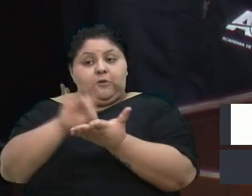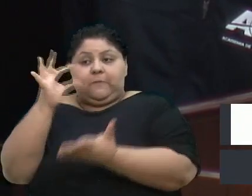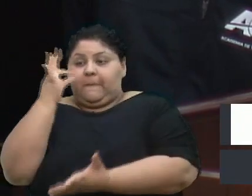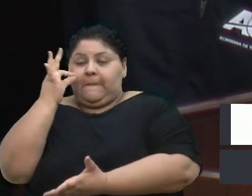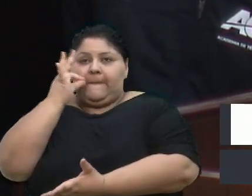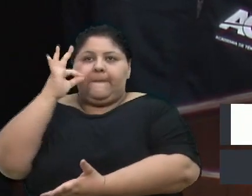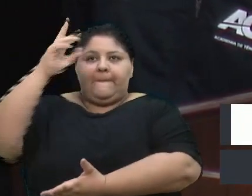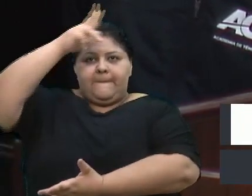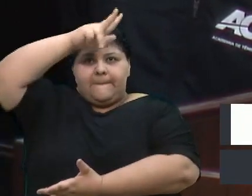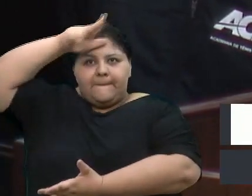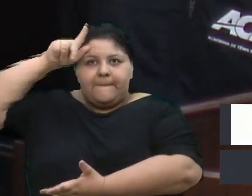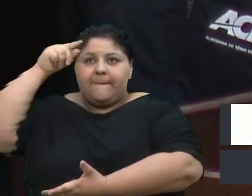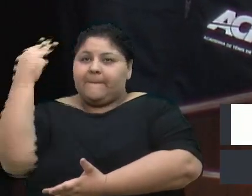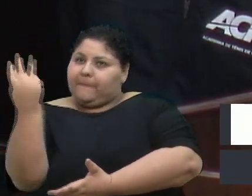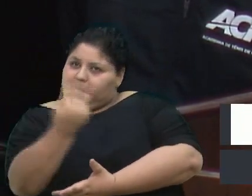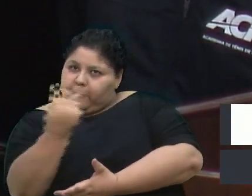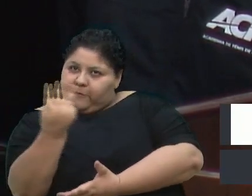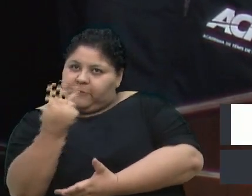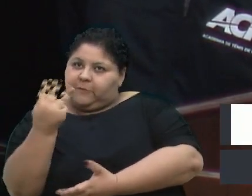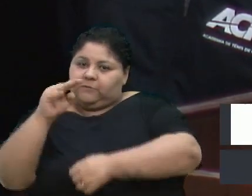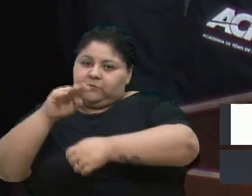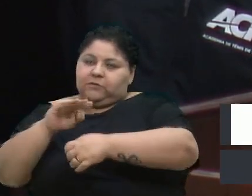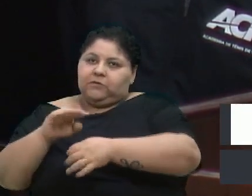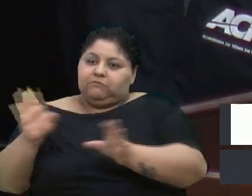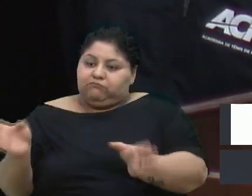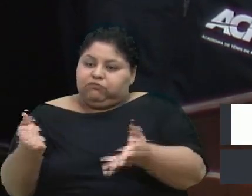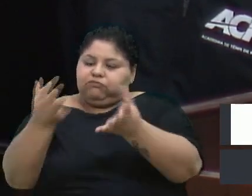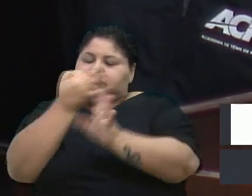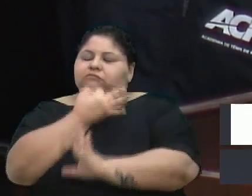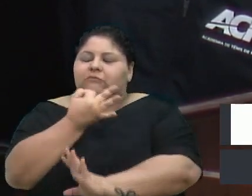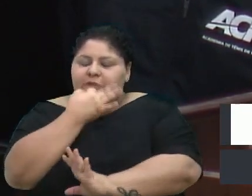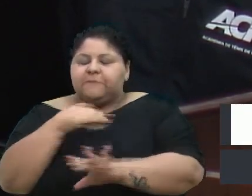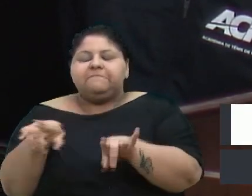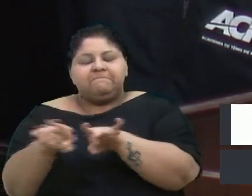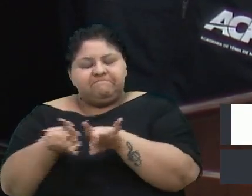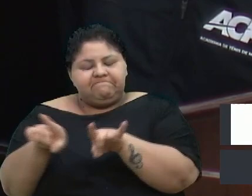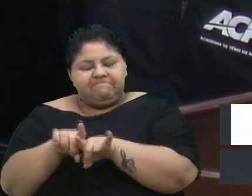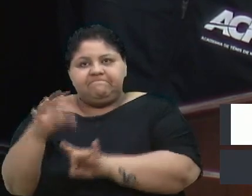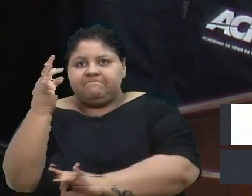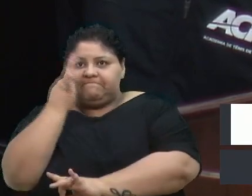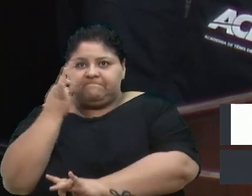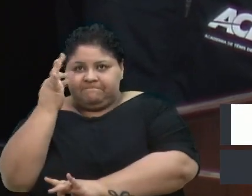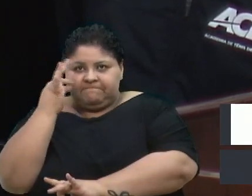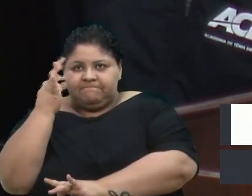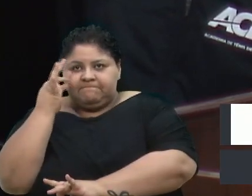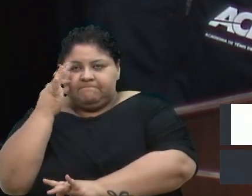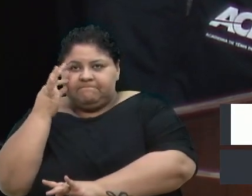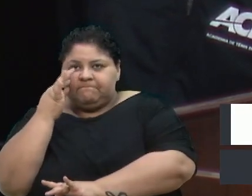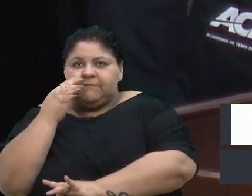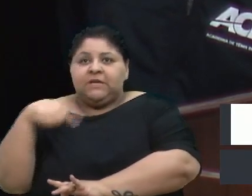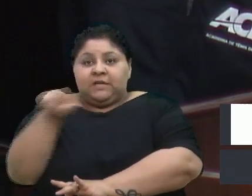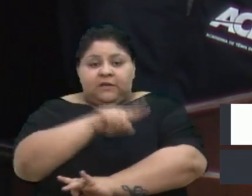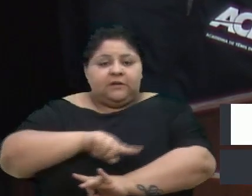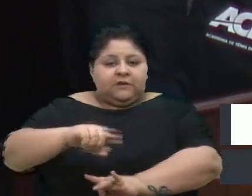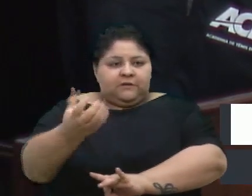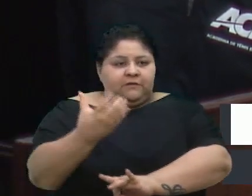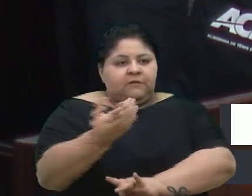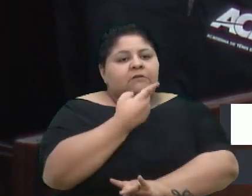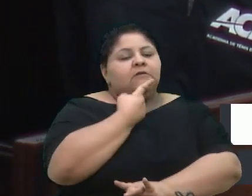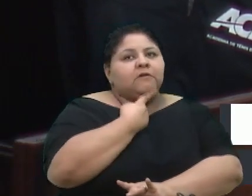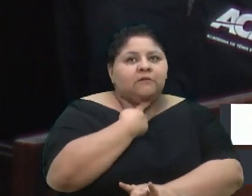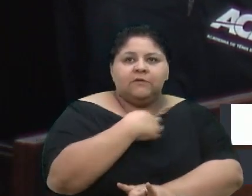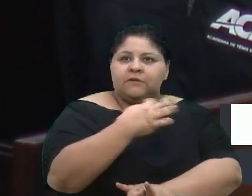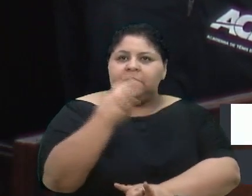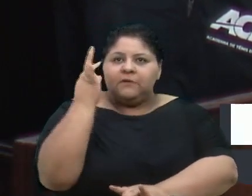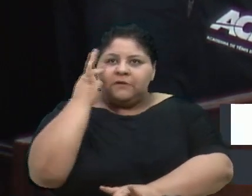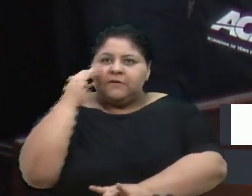prefeito. O trio de soberanas também vai estar presente, né, para convidar para a Festa da Uva. e a gente gostaria muito da presença de